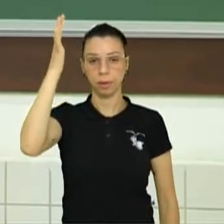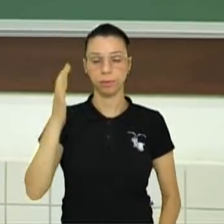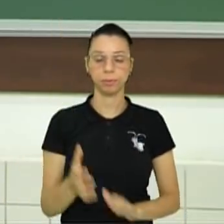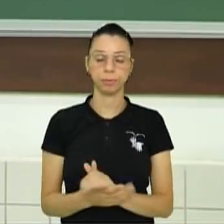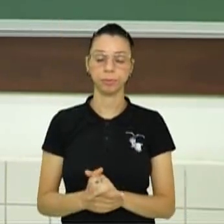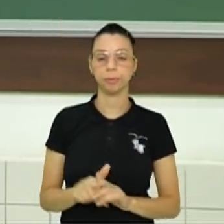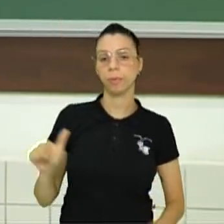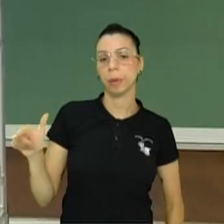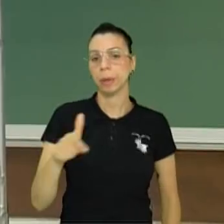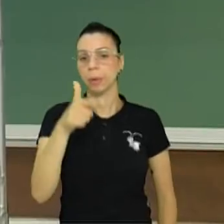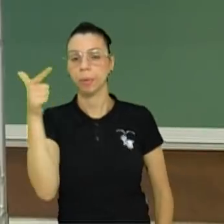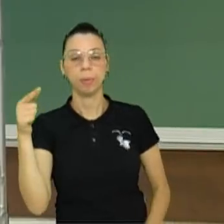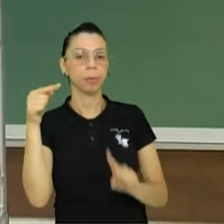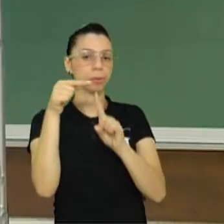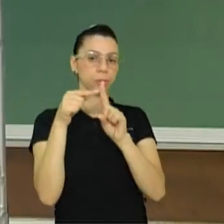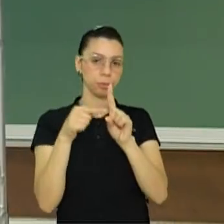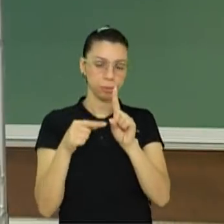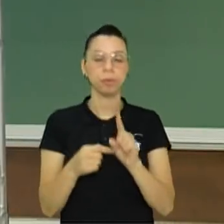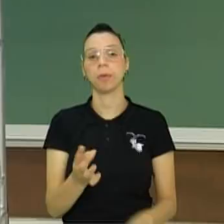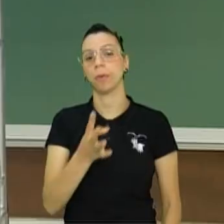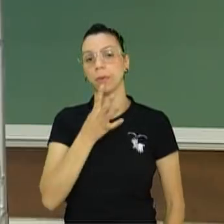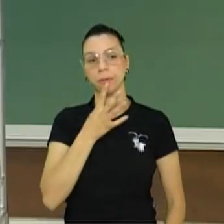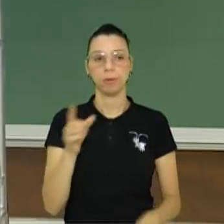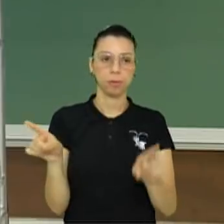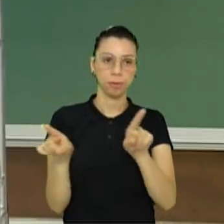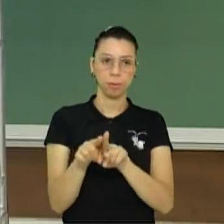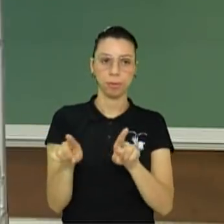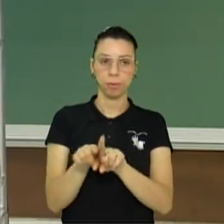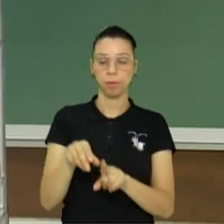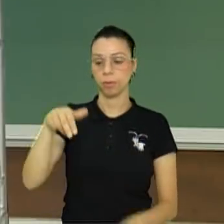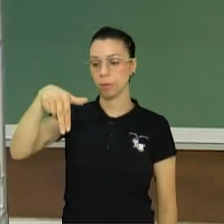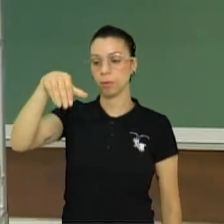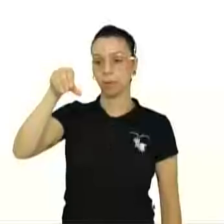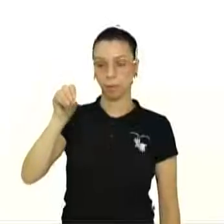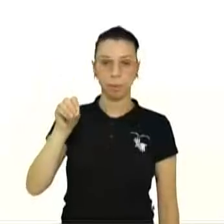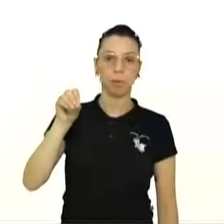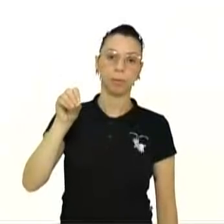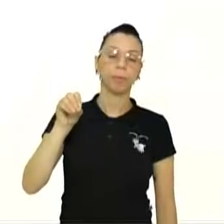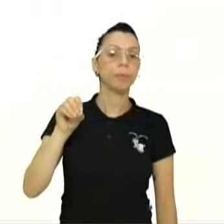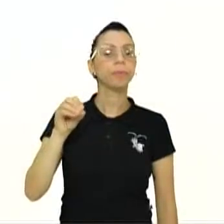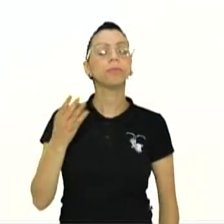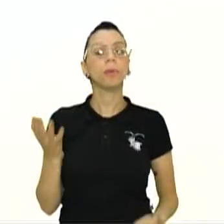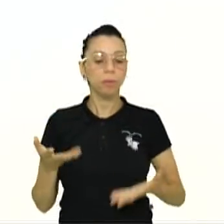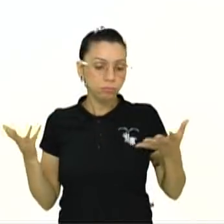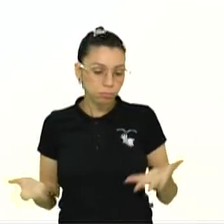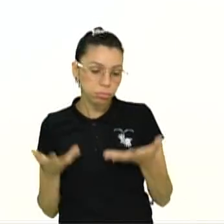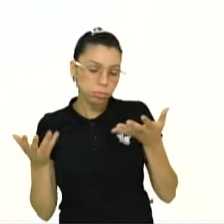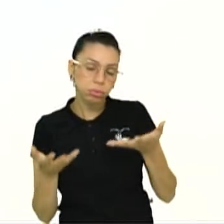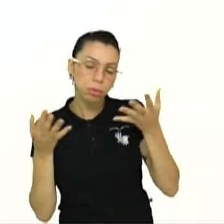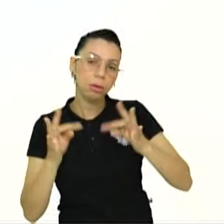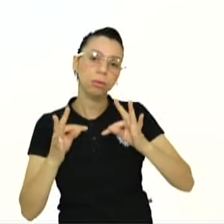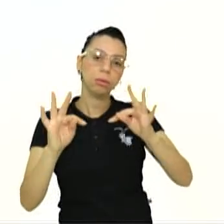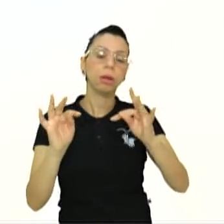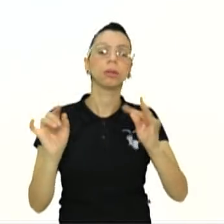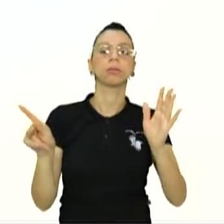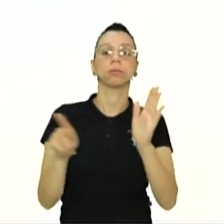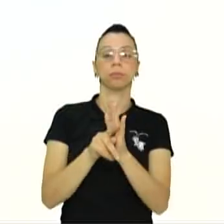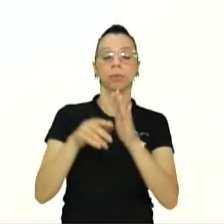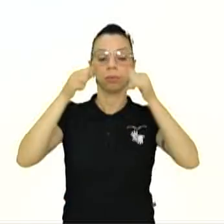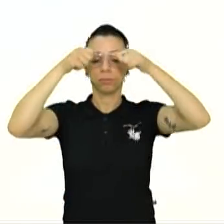outro estilo conhecido também é o No. Contribuiu para as técnicas